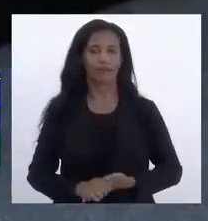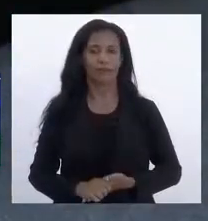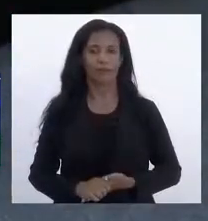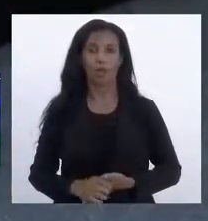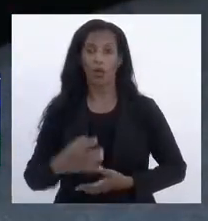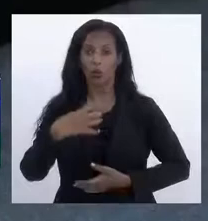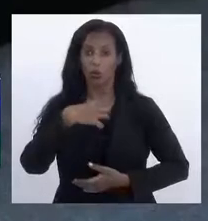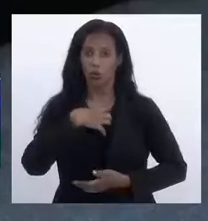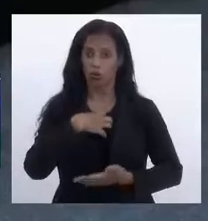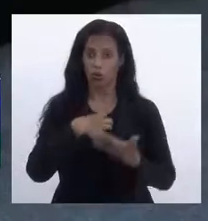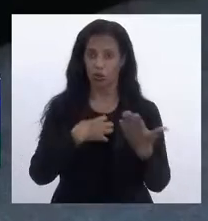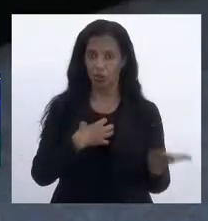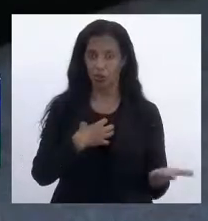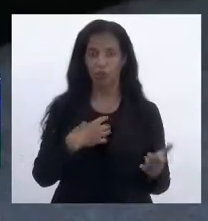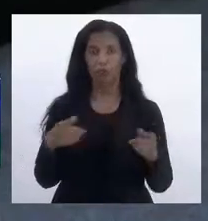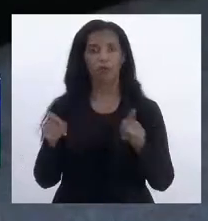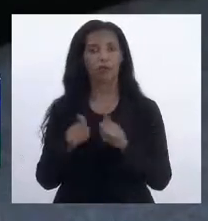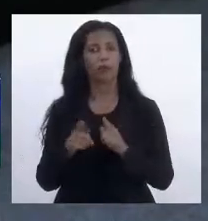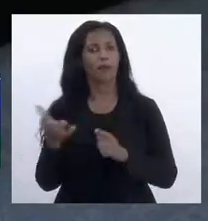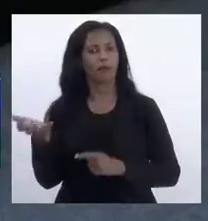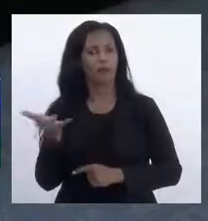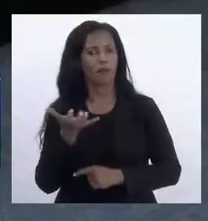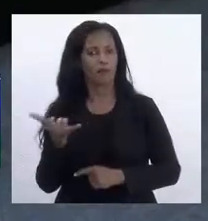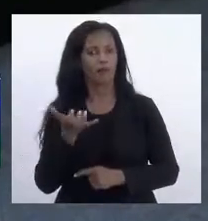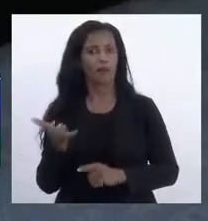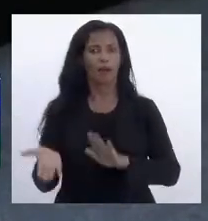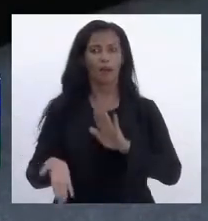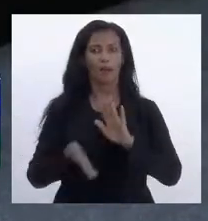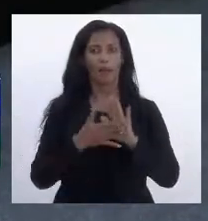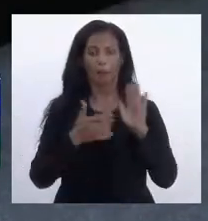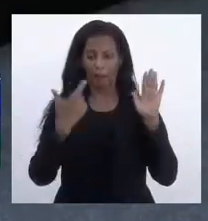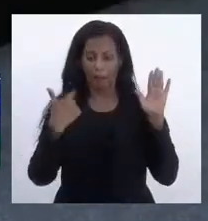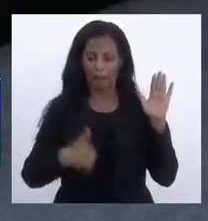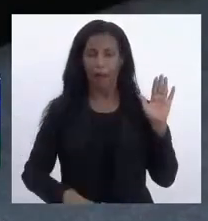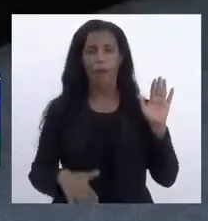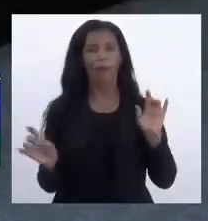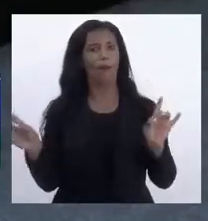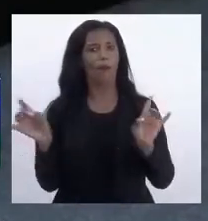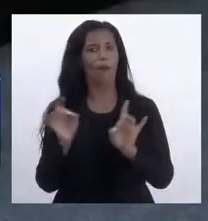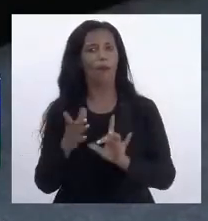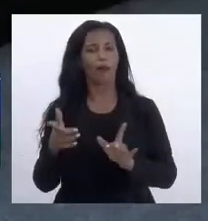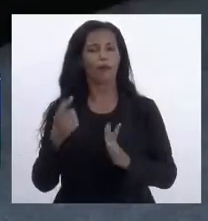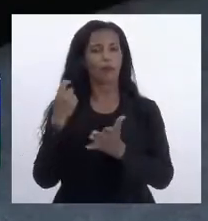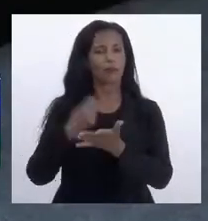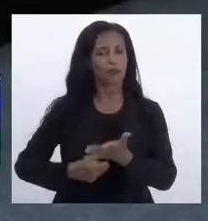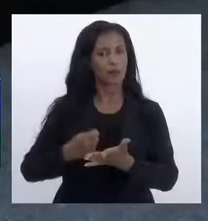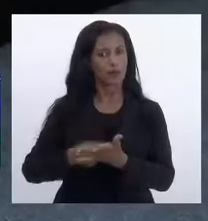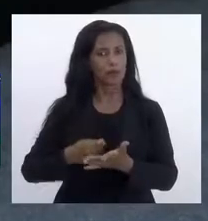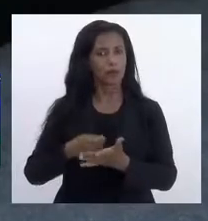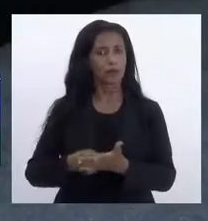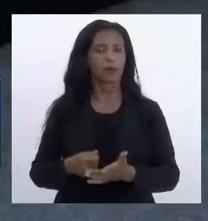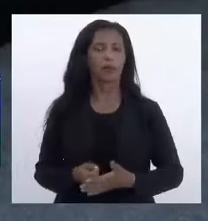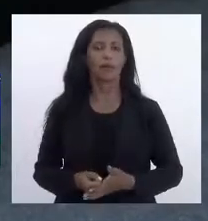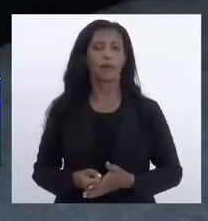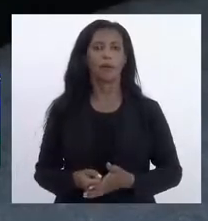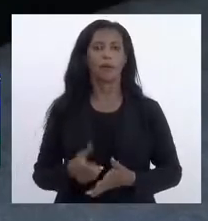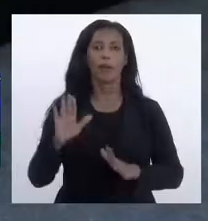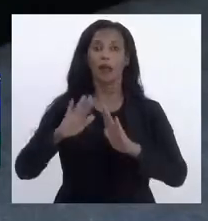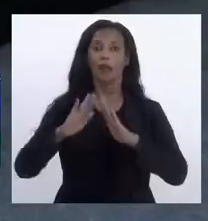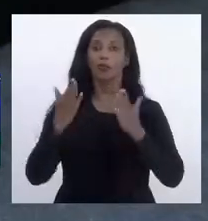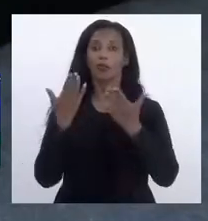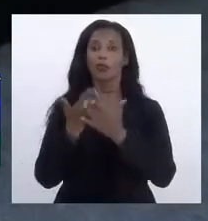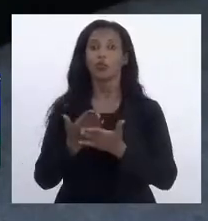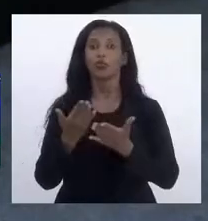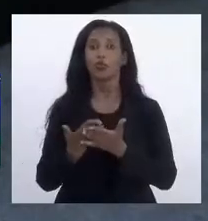outro sentido, quero também deixar aqui o meu mandato à disposição dessa luta pela manutenção de uma